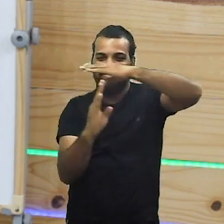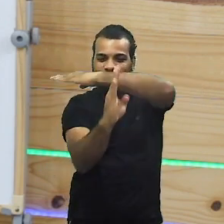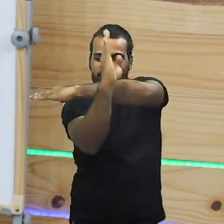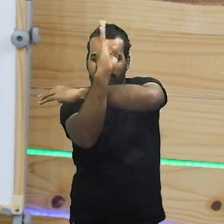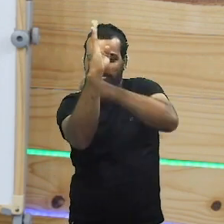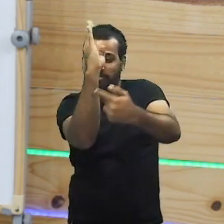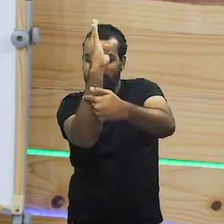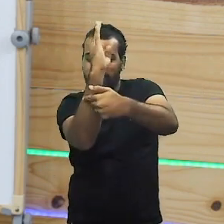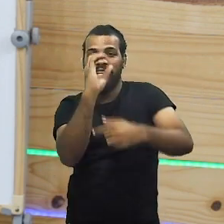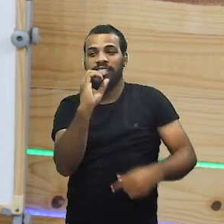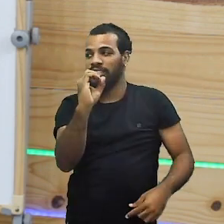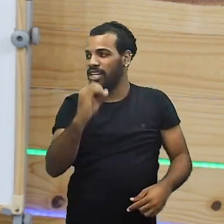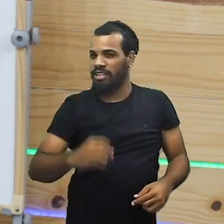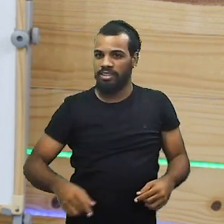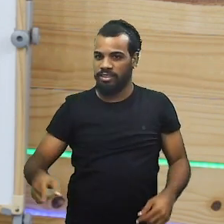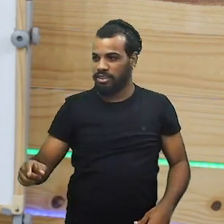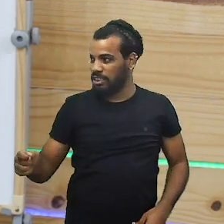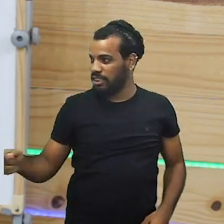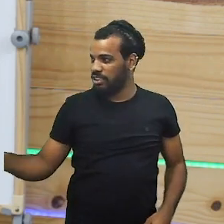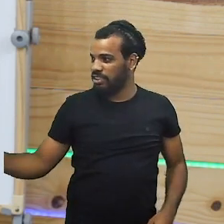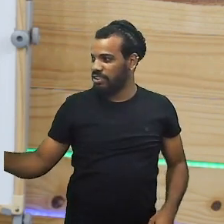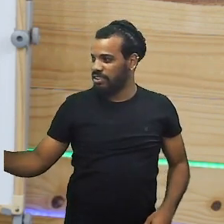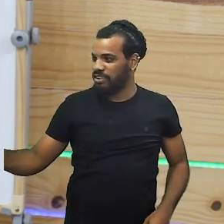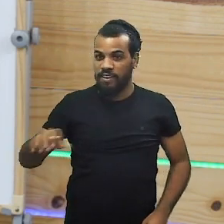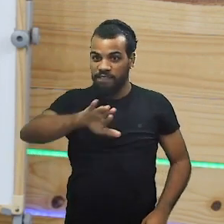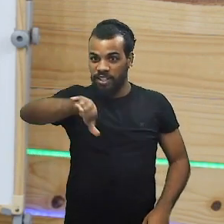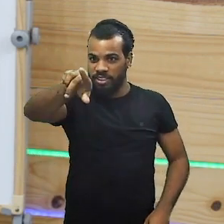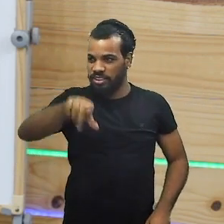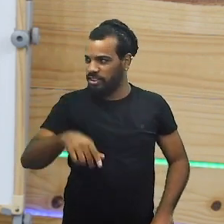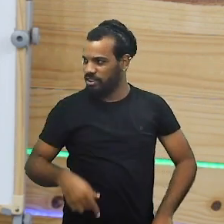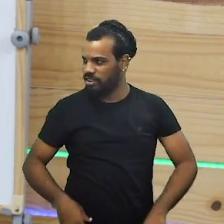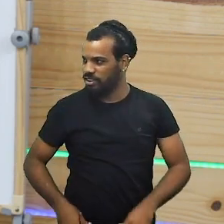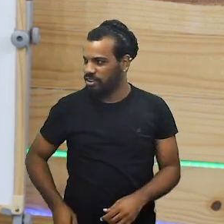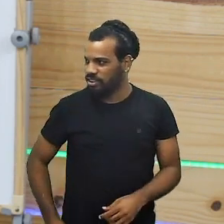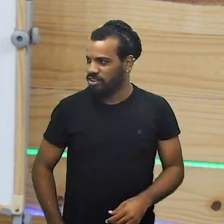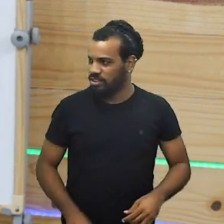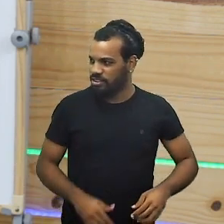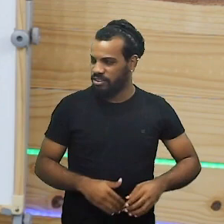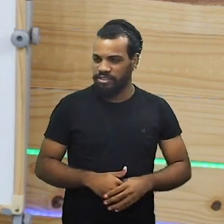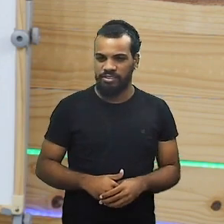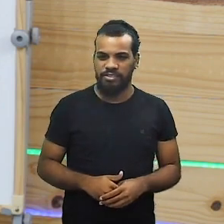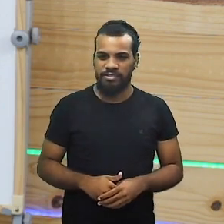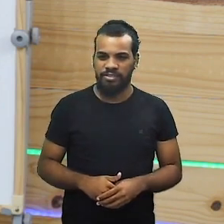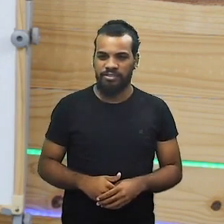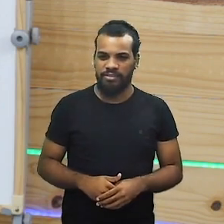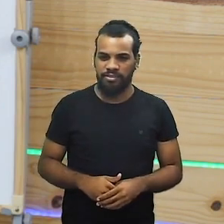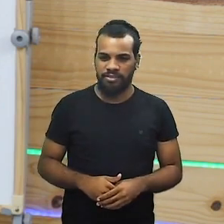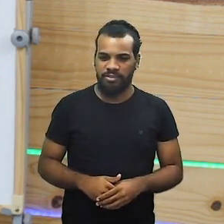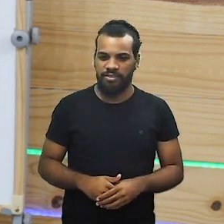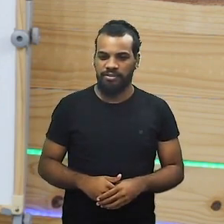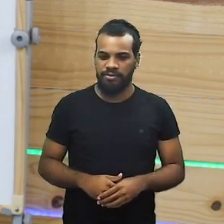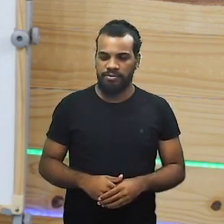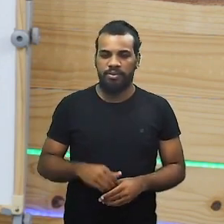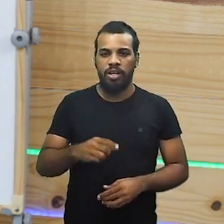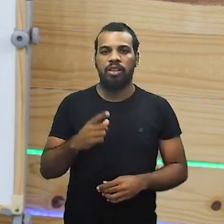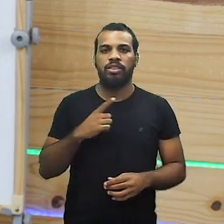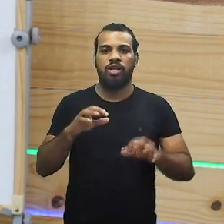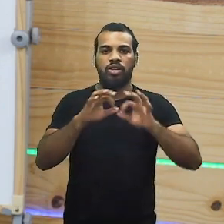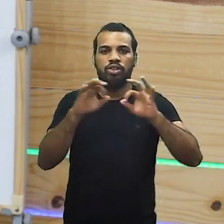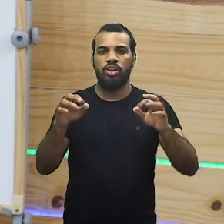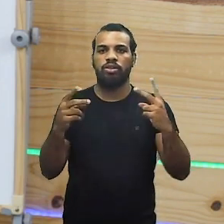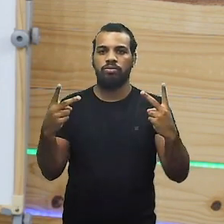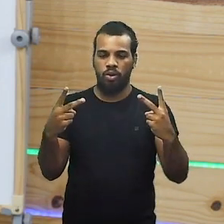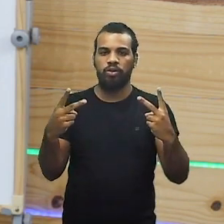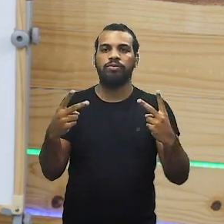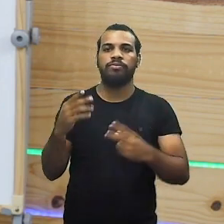ponto P à origem do sistema, utilizando a equação que a gente tem lá na distância dos pontos, como você já sabe, beleza?